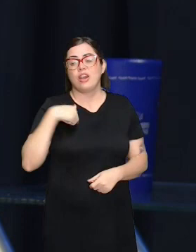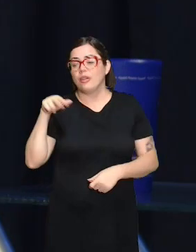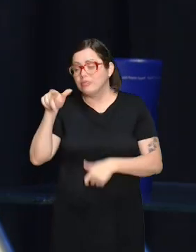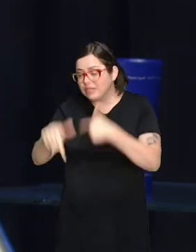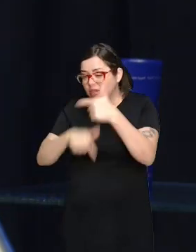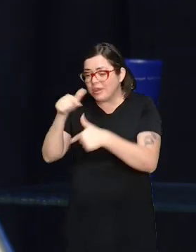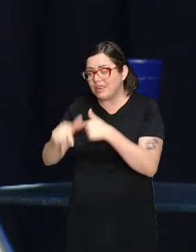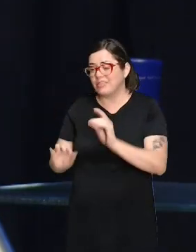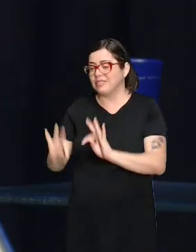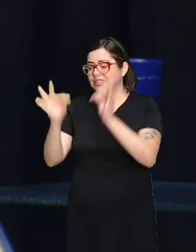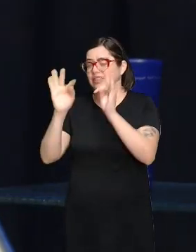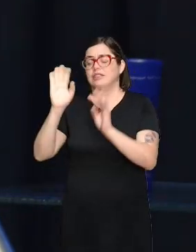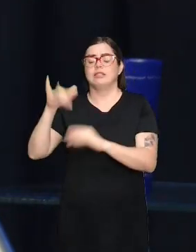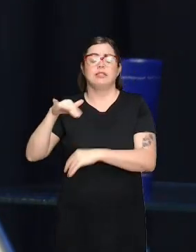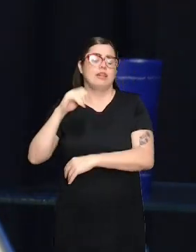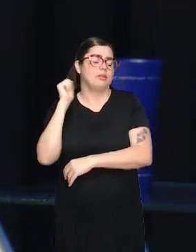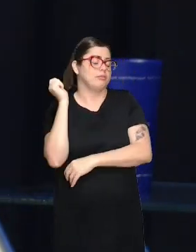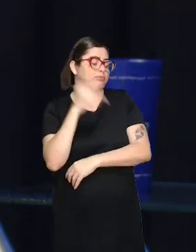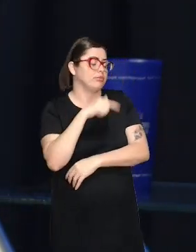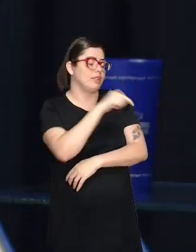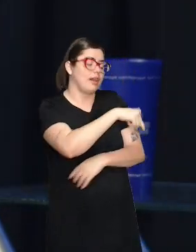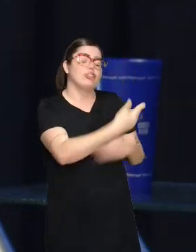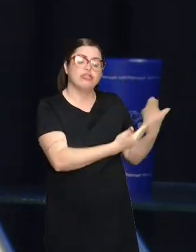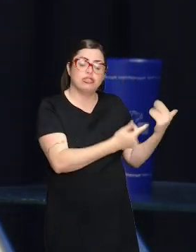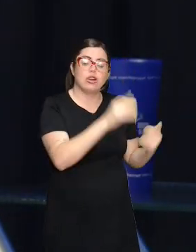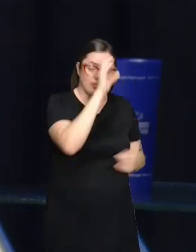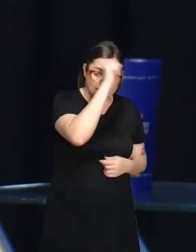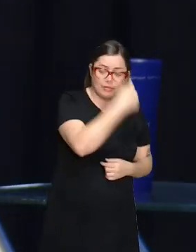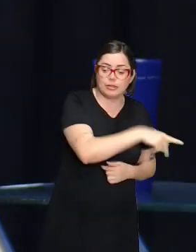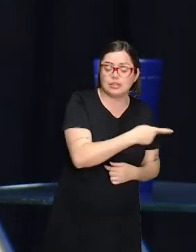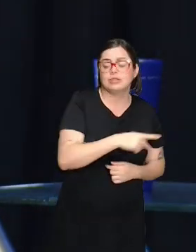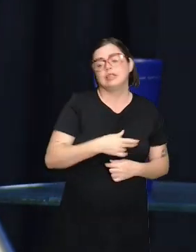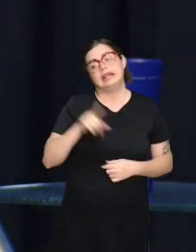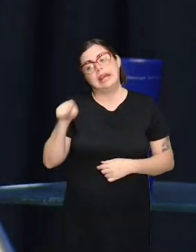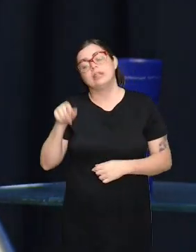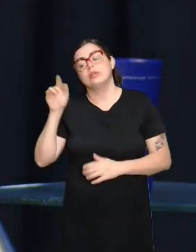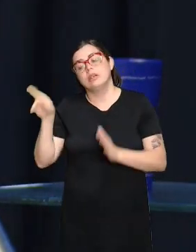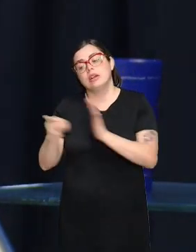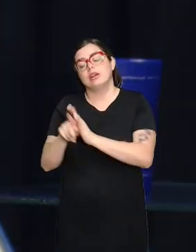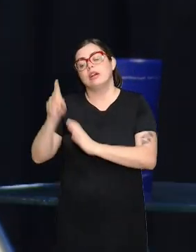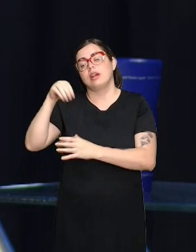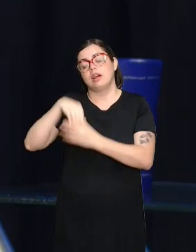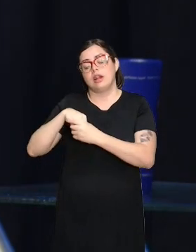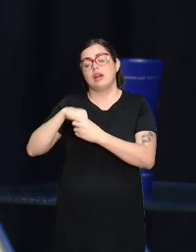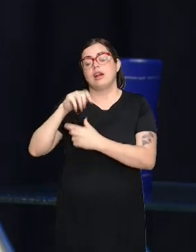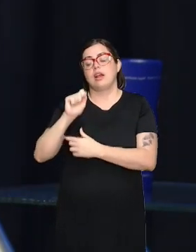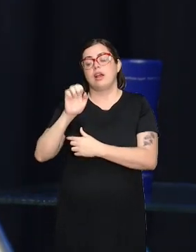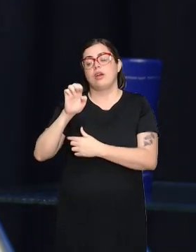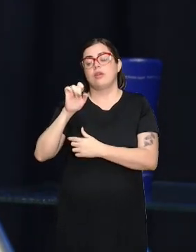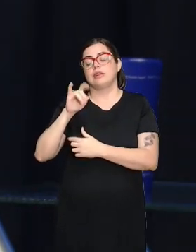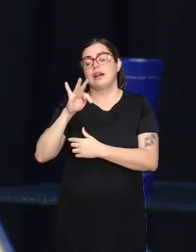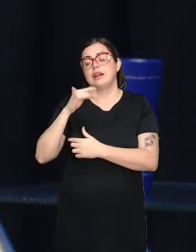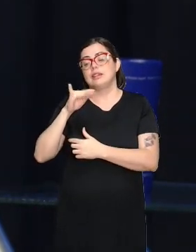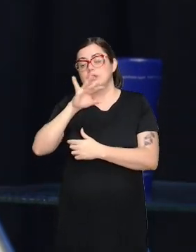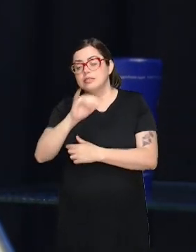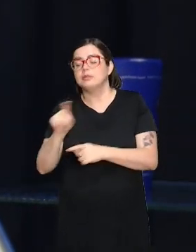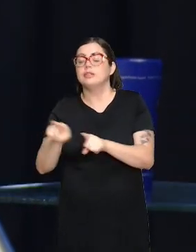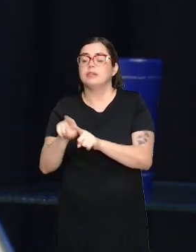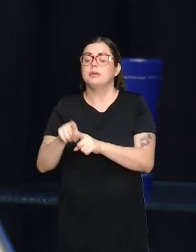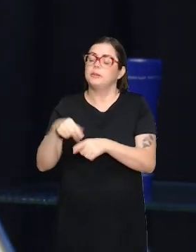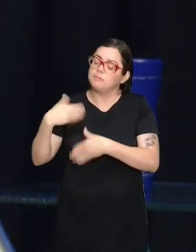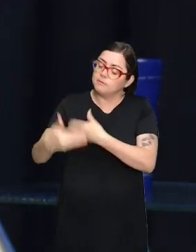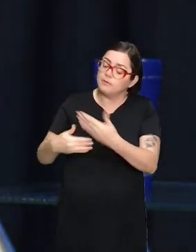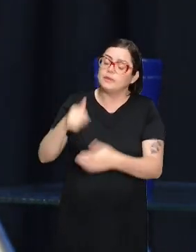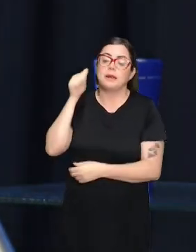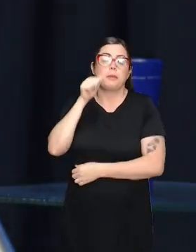o autoetarismo que, em função dessa cultura, a gente faz muito, desde cedo, e com as mulheres isso é muito